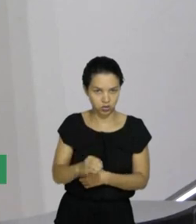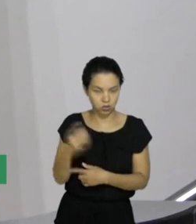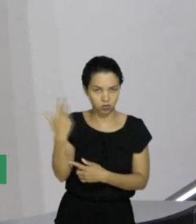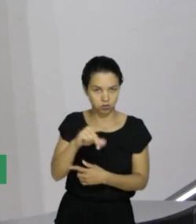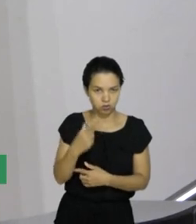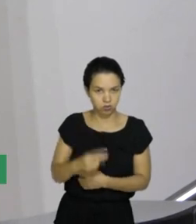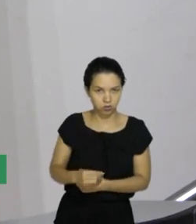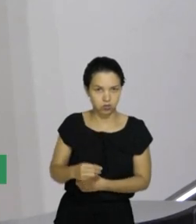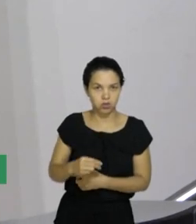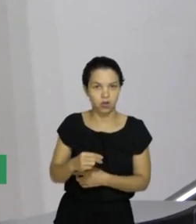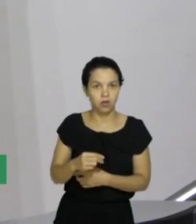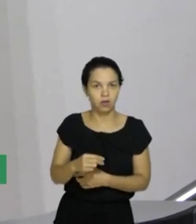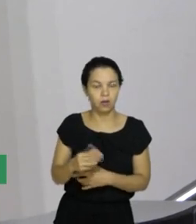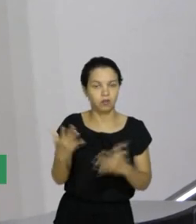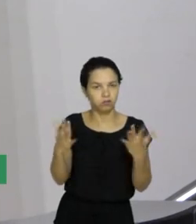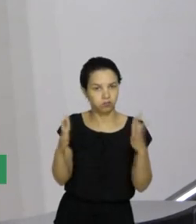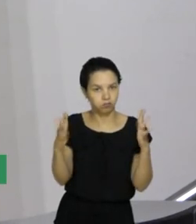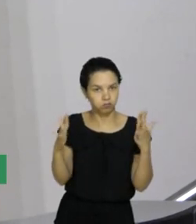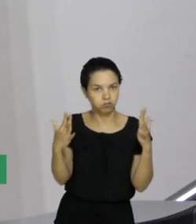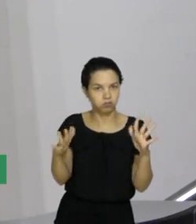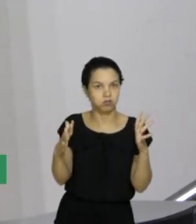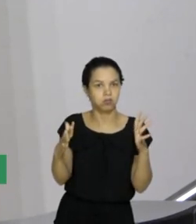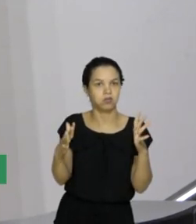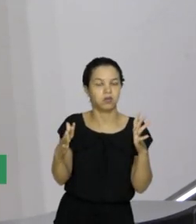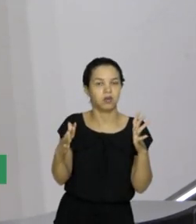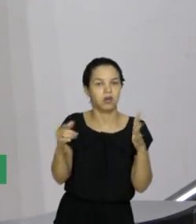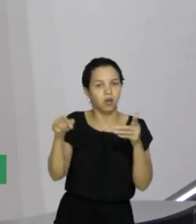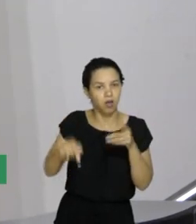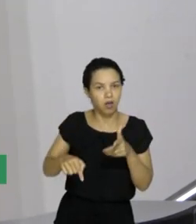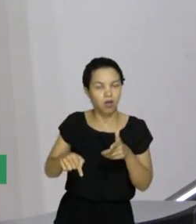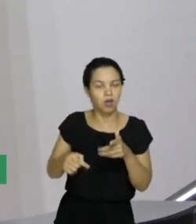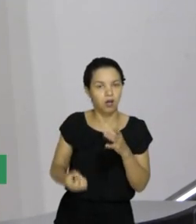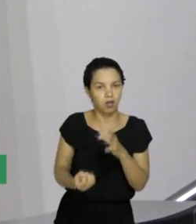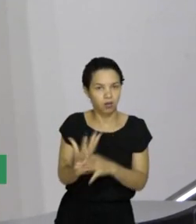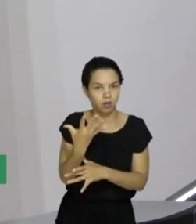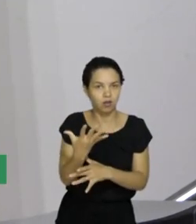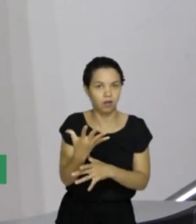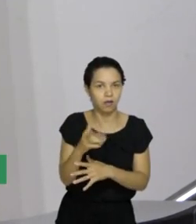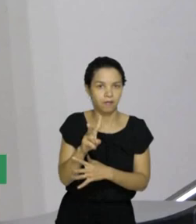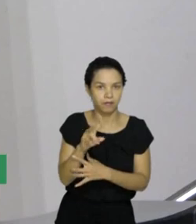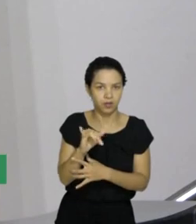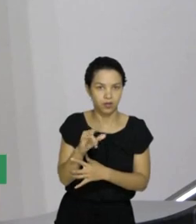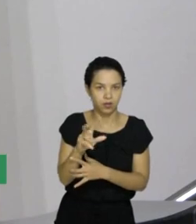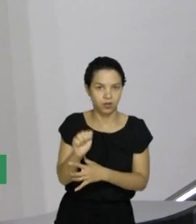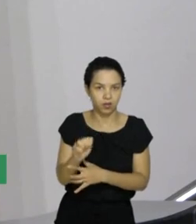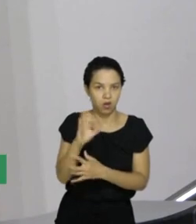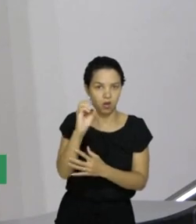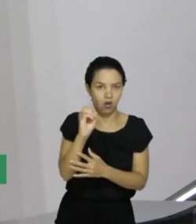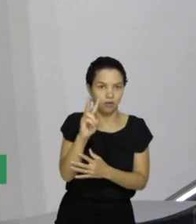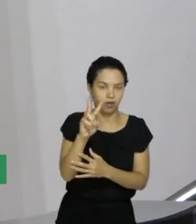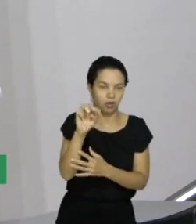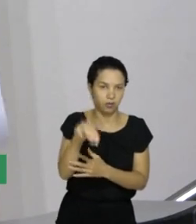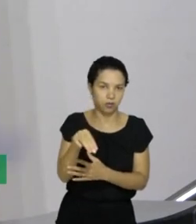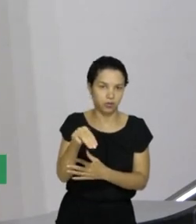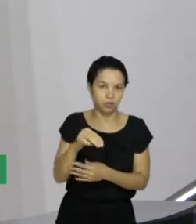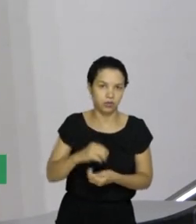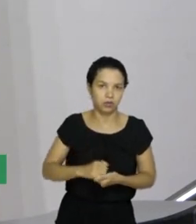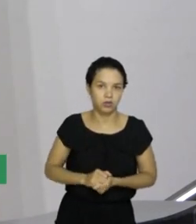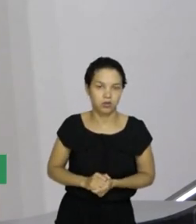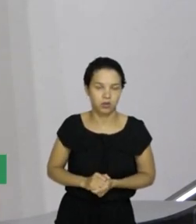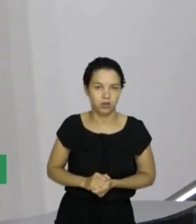Observatório da violência contra mulher de Santa Catarina Vida longa ao AVM Muito obrigado